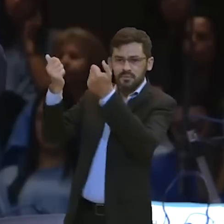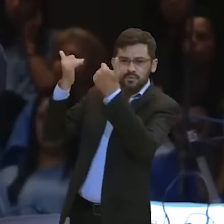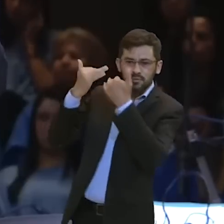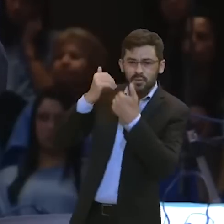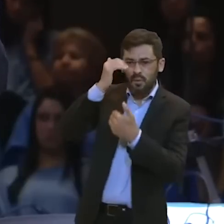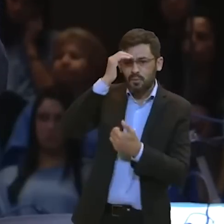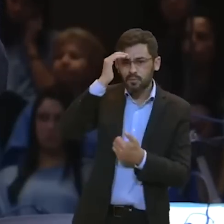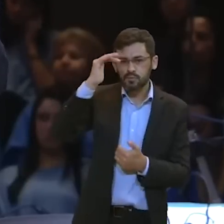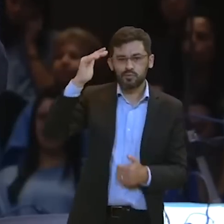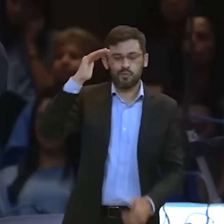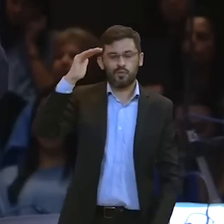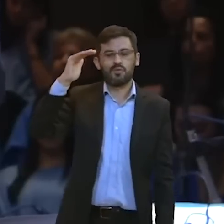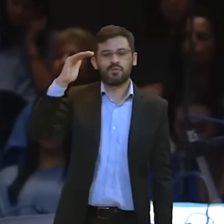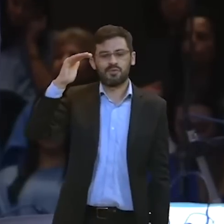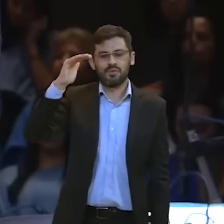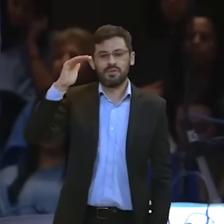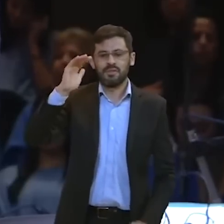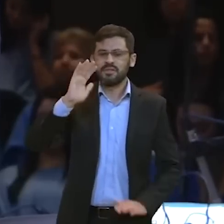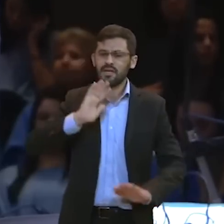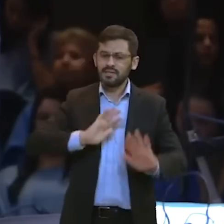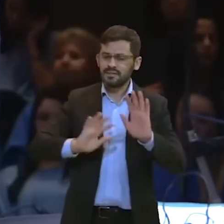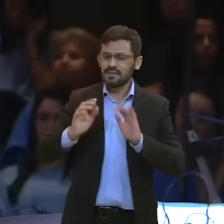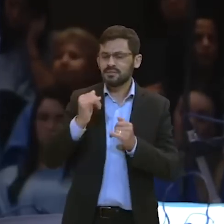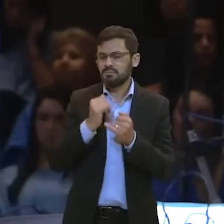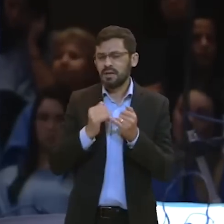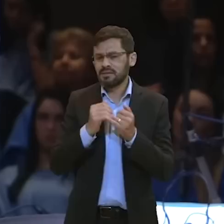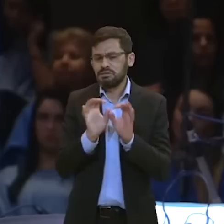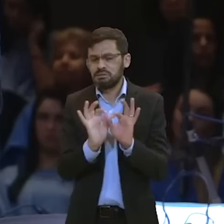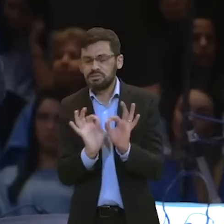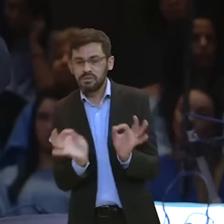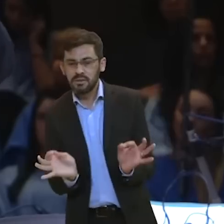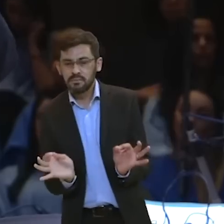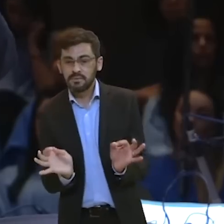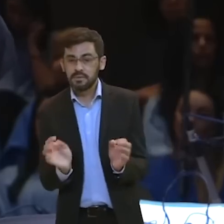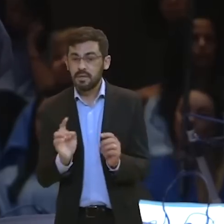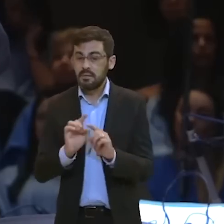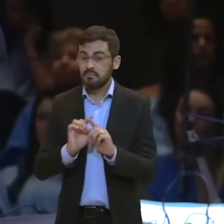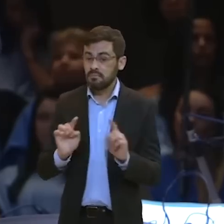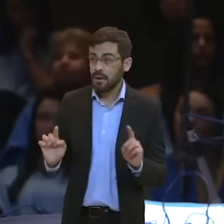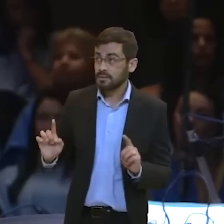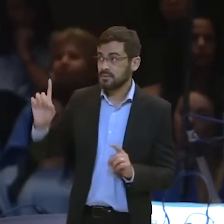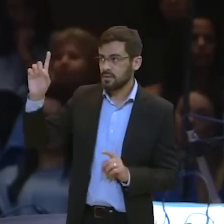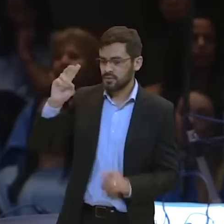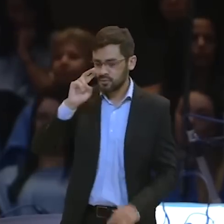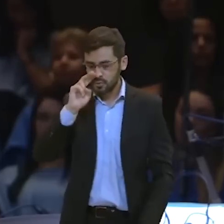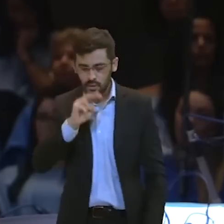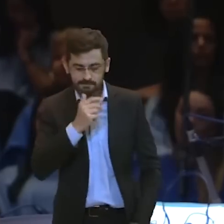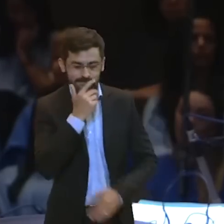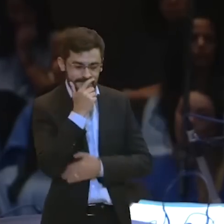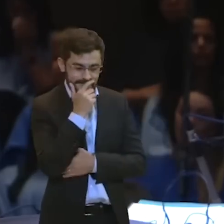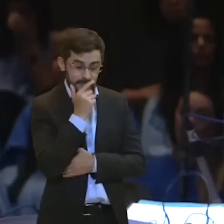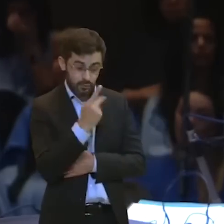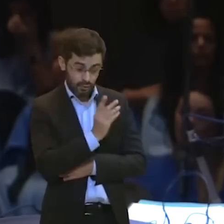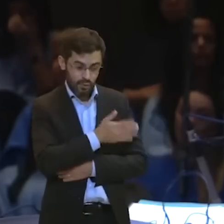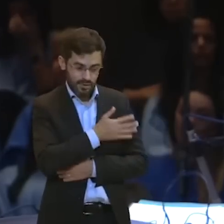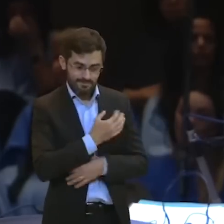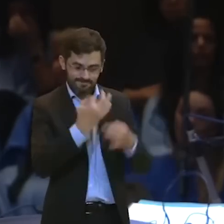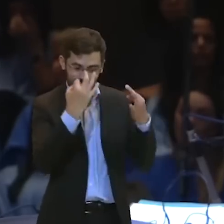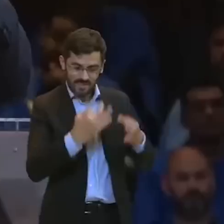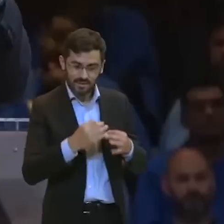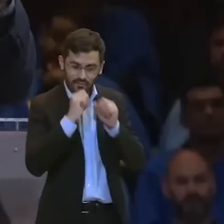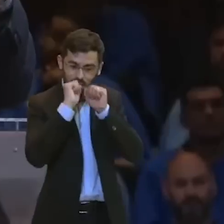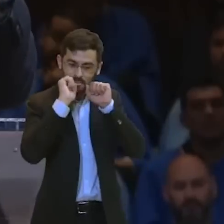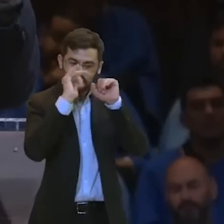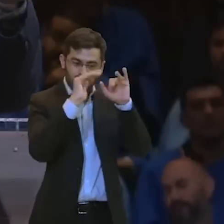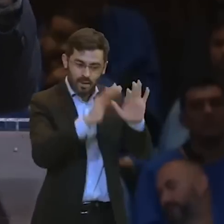sonhos que parecem tão bobos, mas Deus diz: teu coração está no lugar certo, por isso eu vou